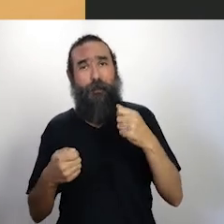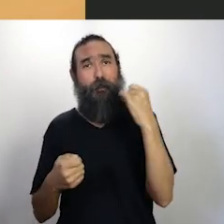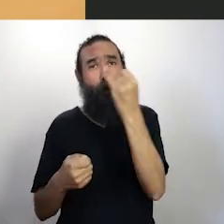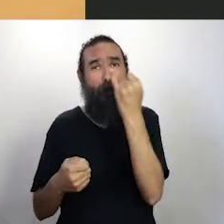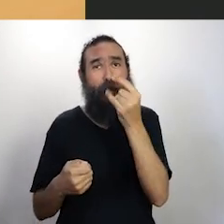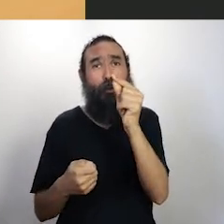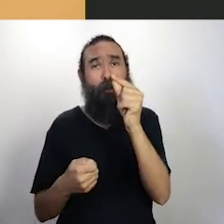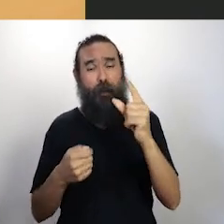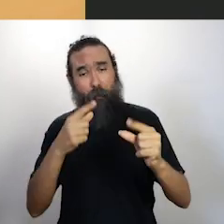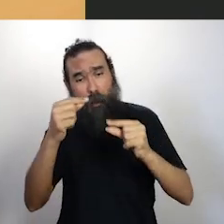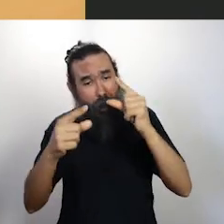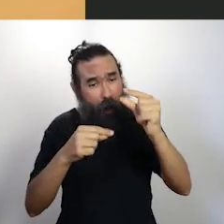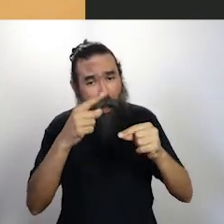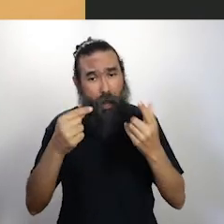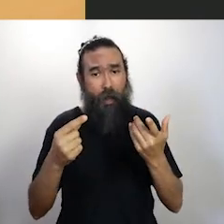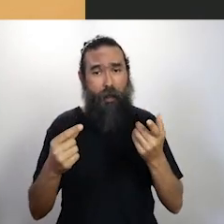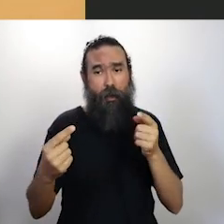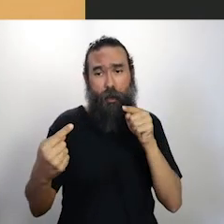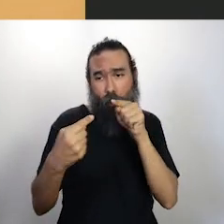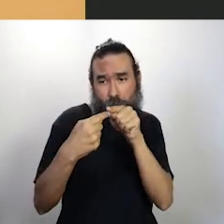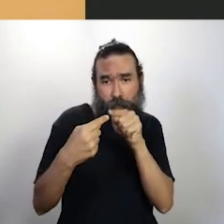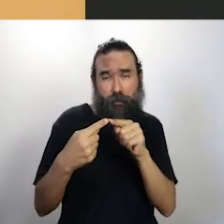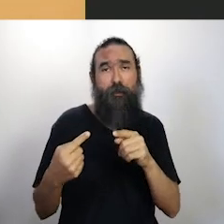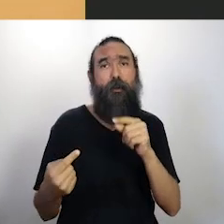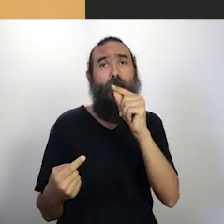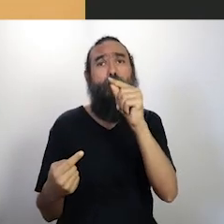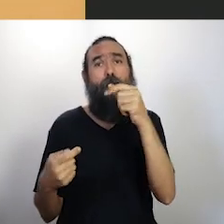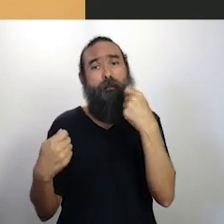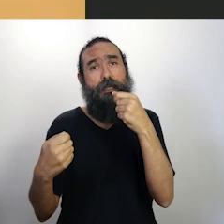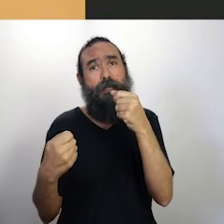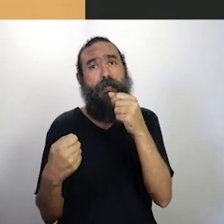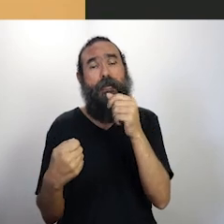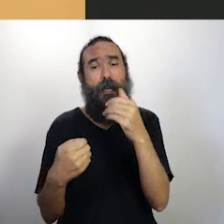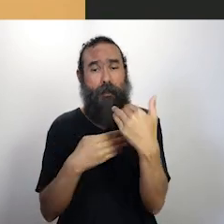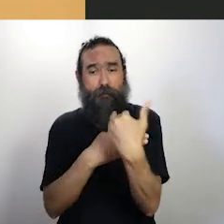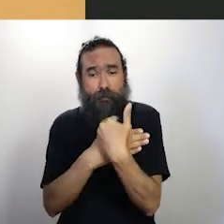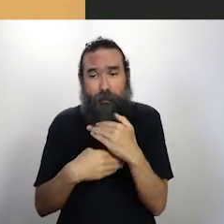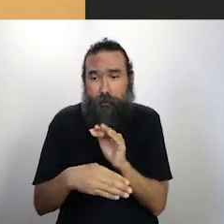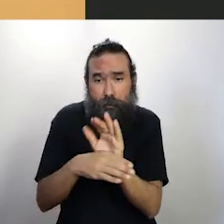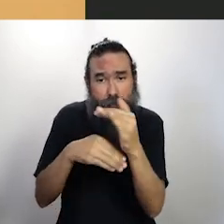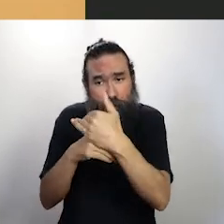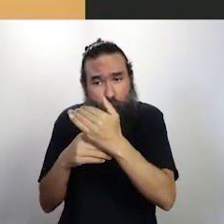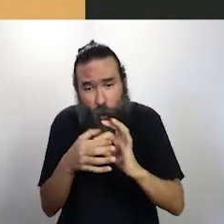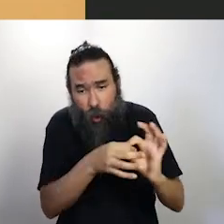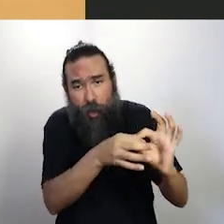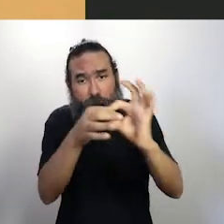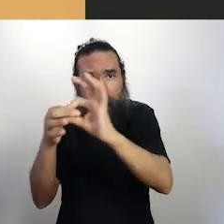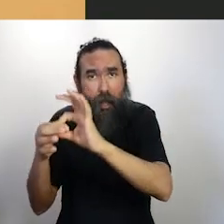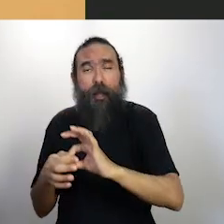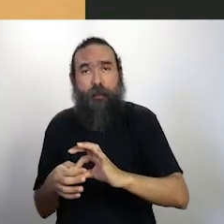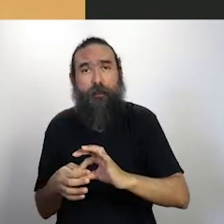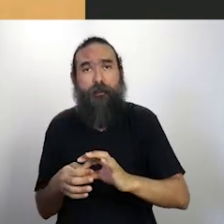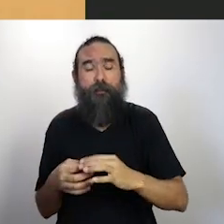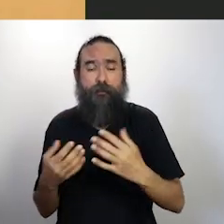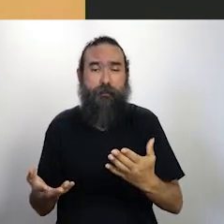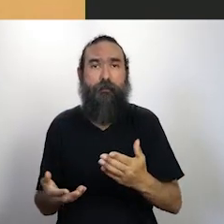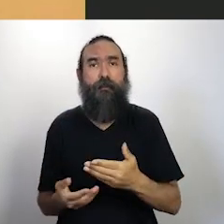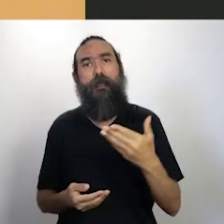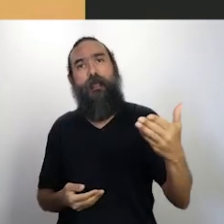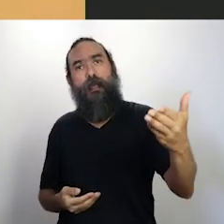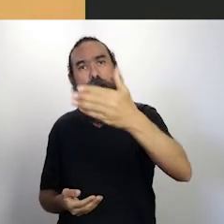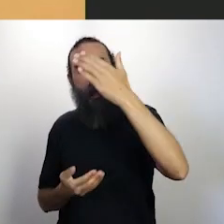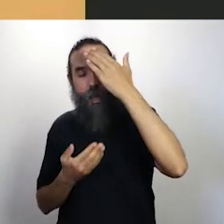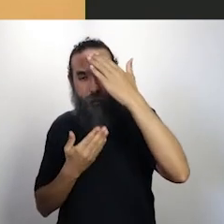é construir um ambiente de colaboração mesmo entre diferentes que se opõem no mais um